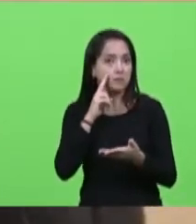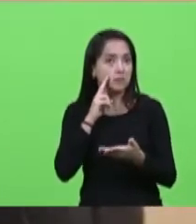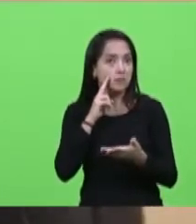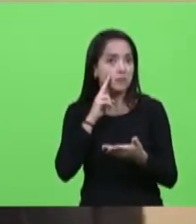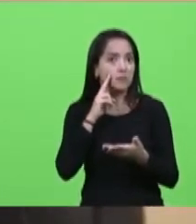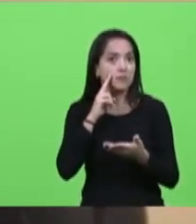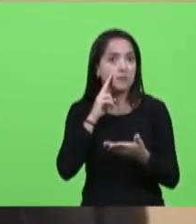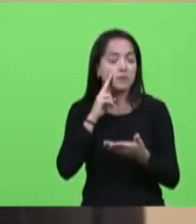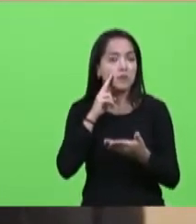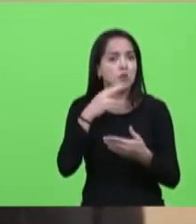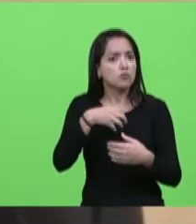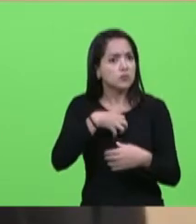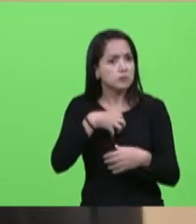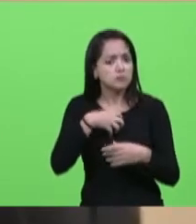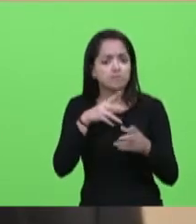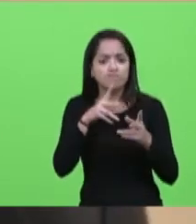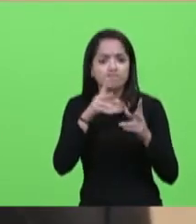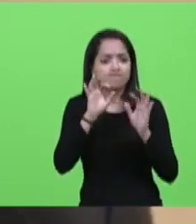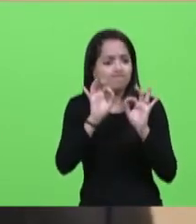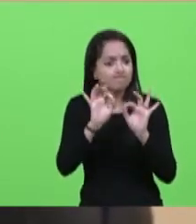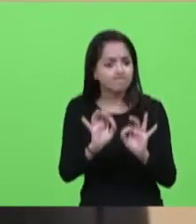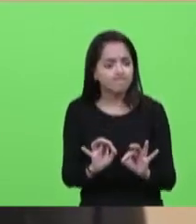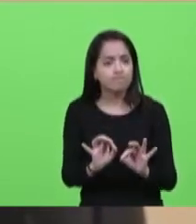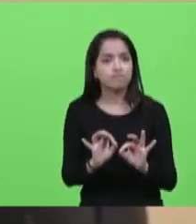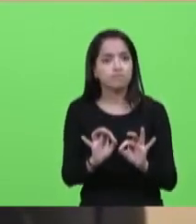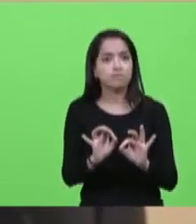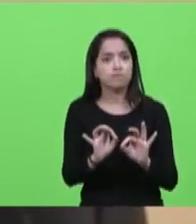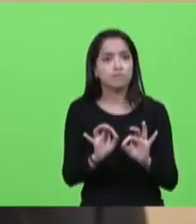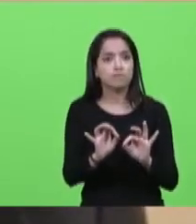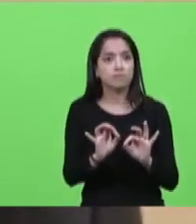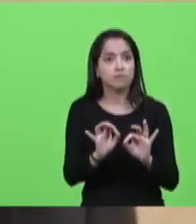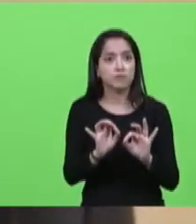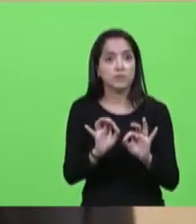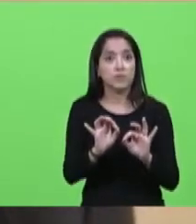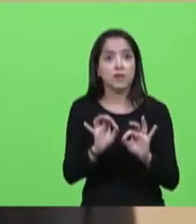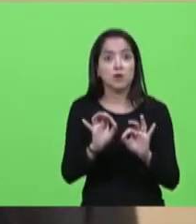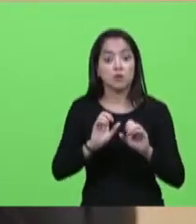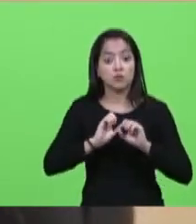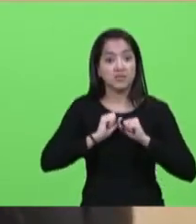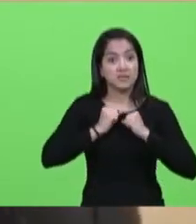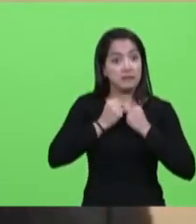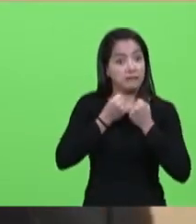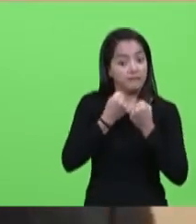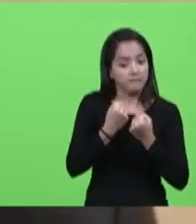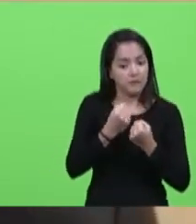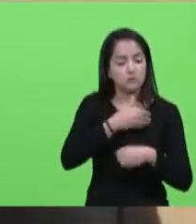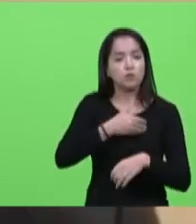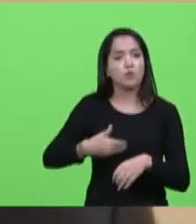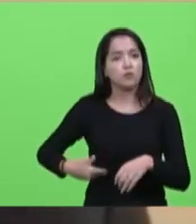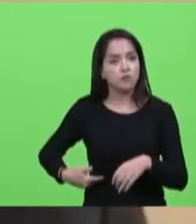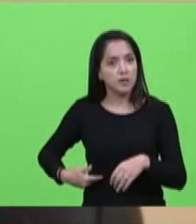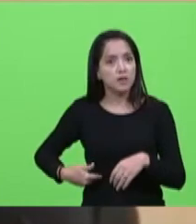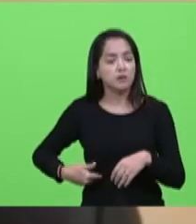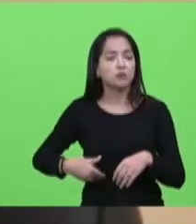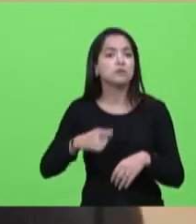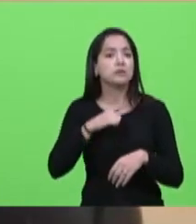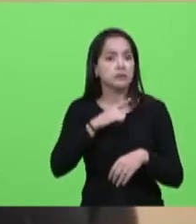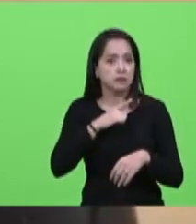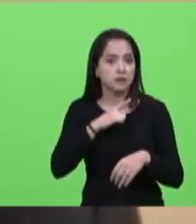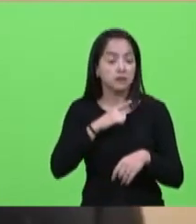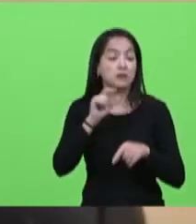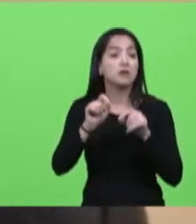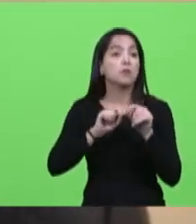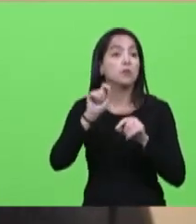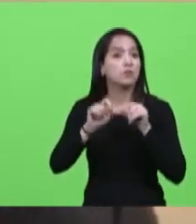tenho absoluta certeza, fora os que defendem o governo, também estão tendo, que é